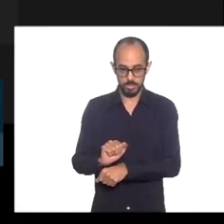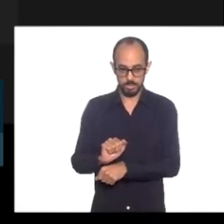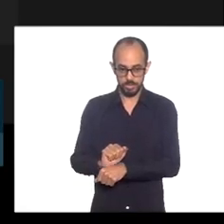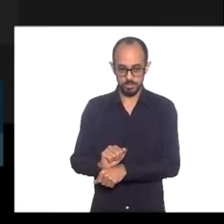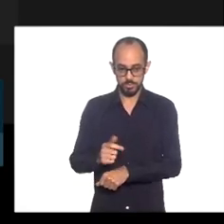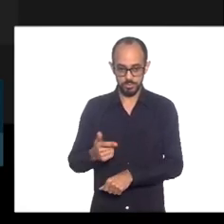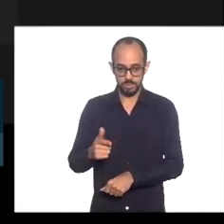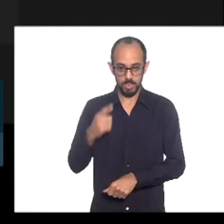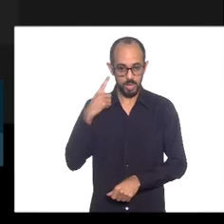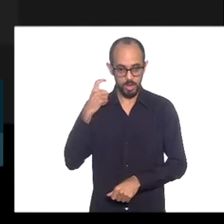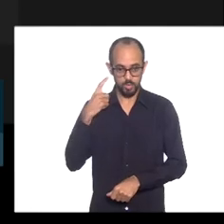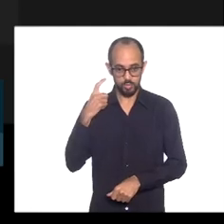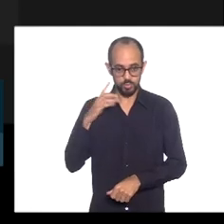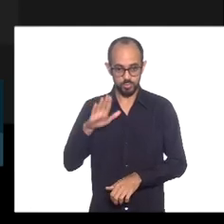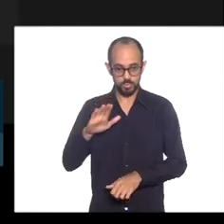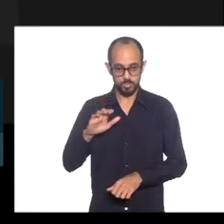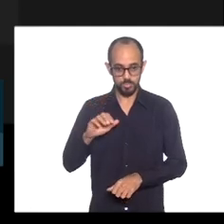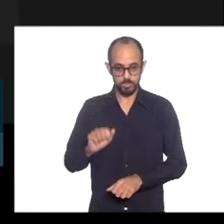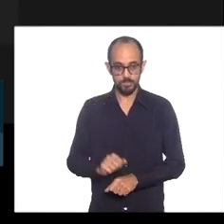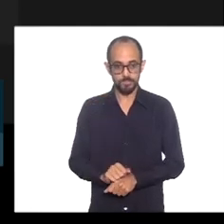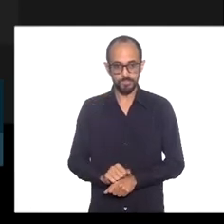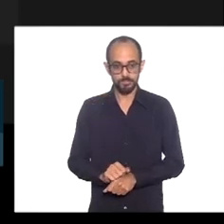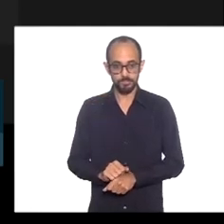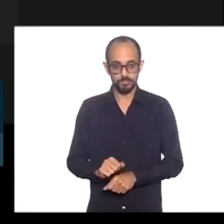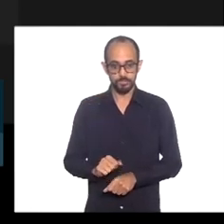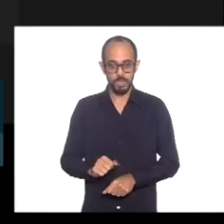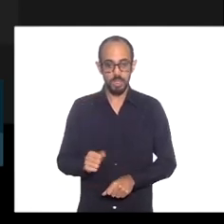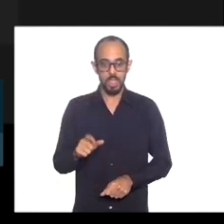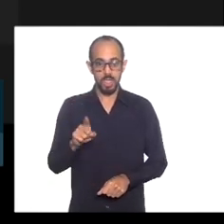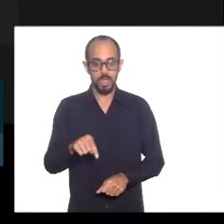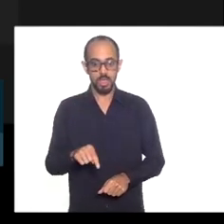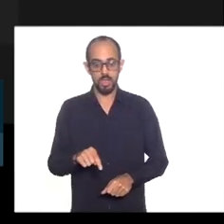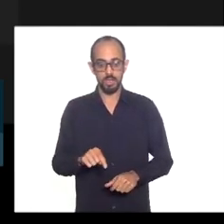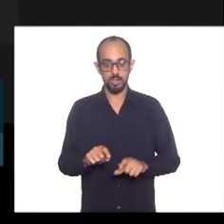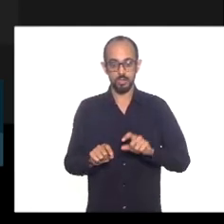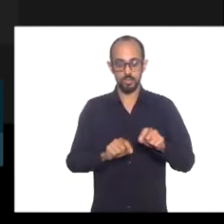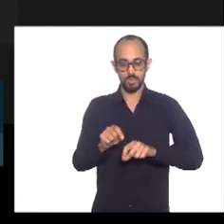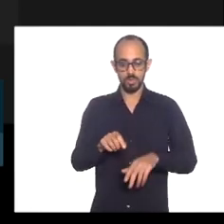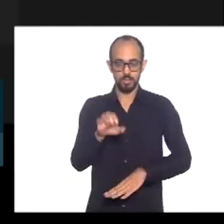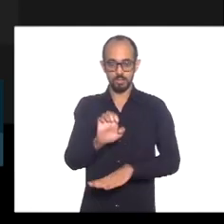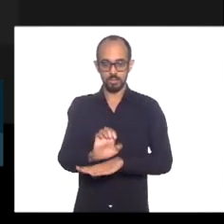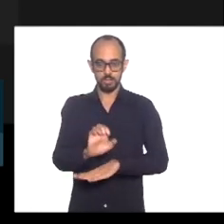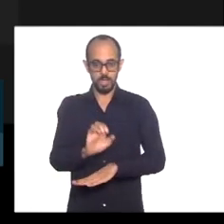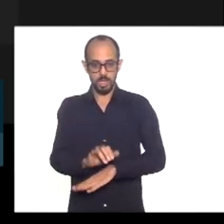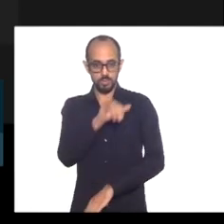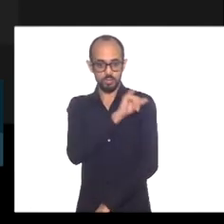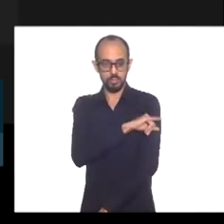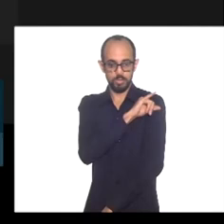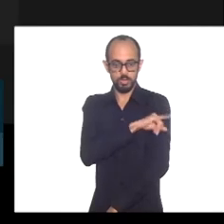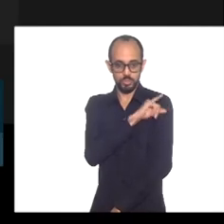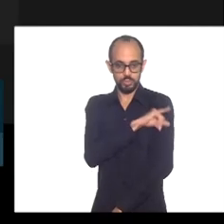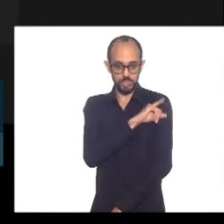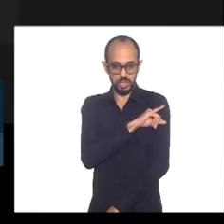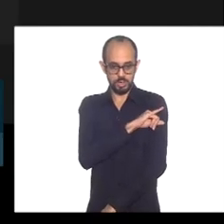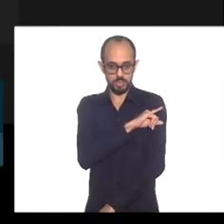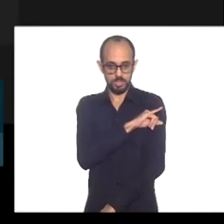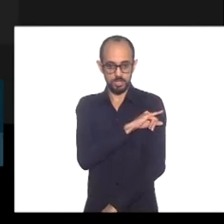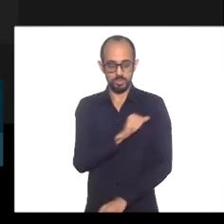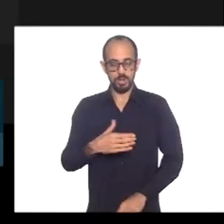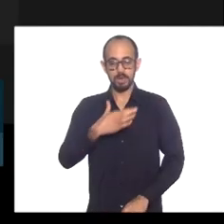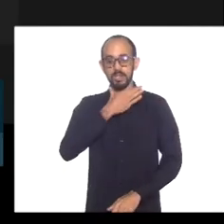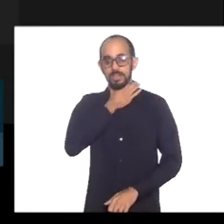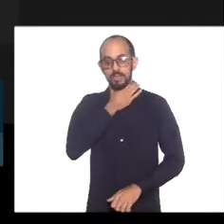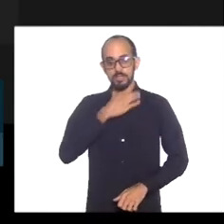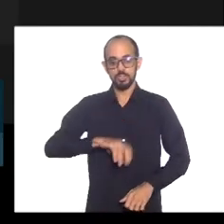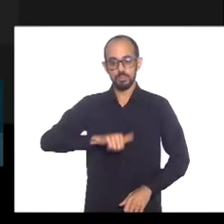em torno do que a gente pode chamar de complexo petróleo e gás. Quer dizer, o Estado do Rio de Janeiro ele vem de uma crise estrutural, desde os